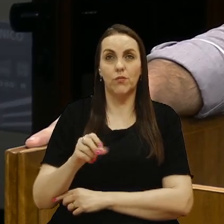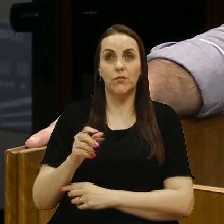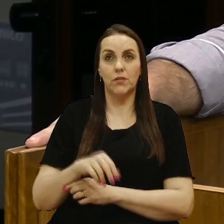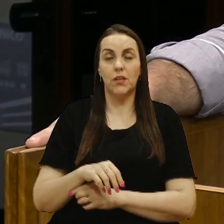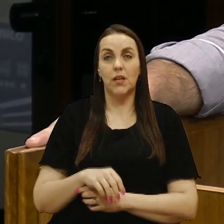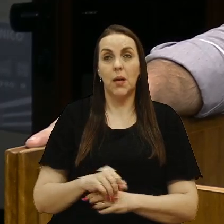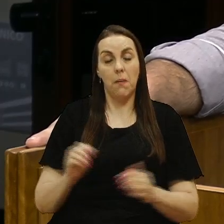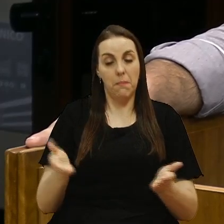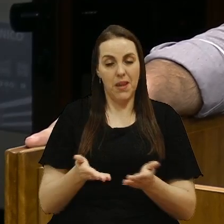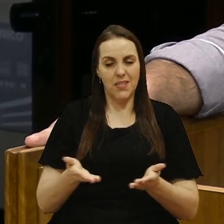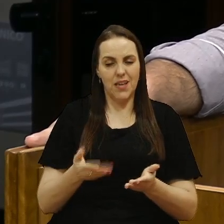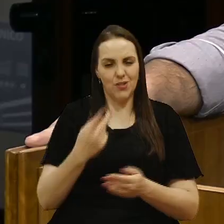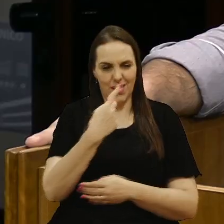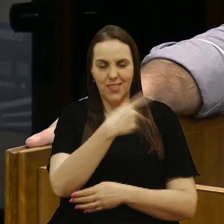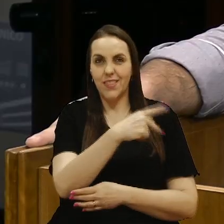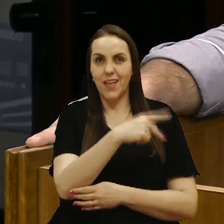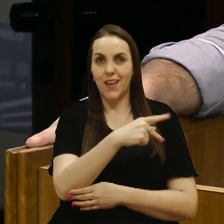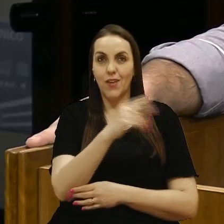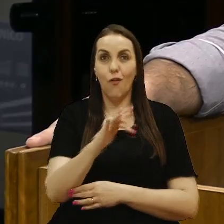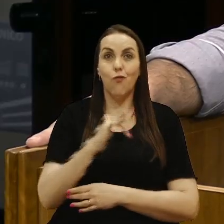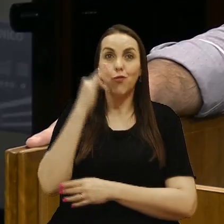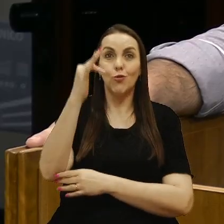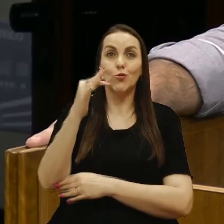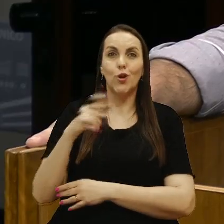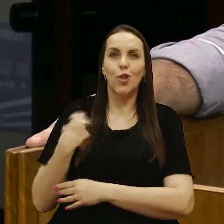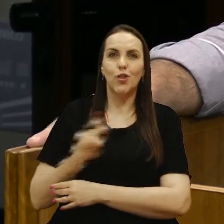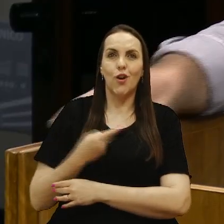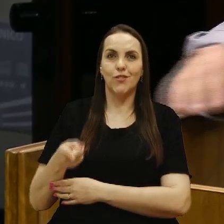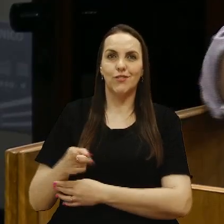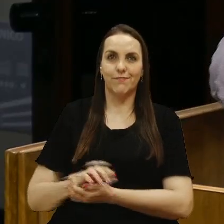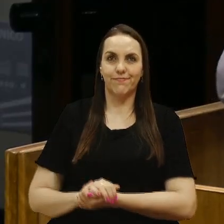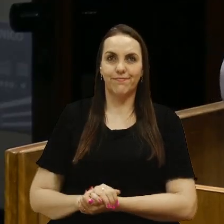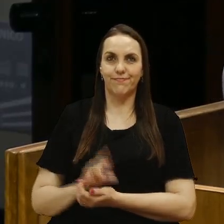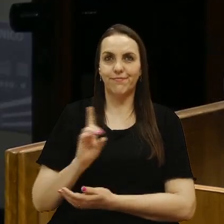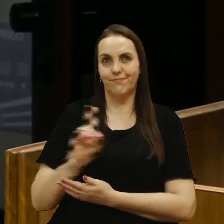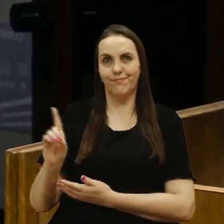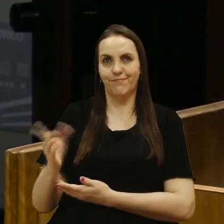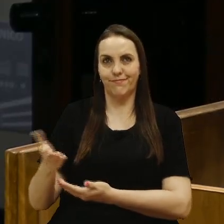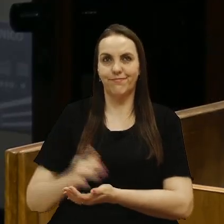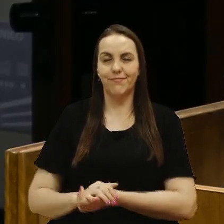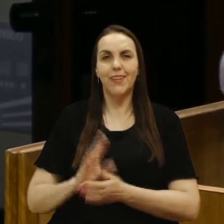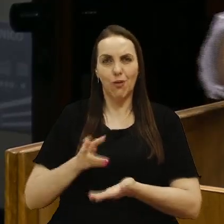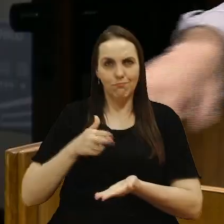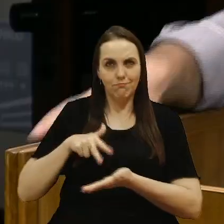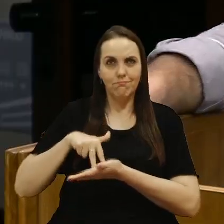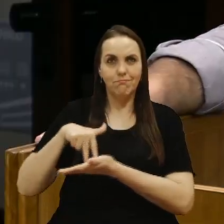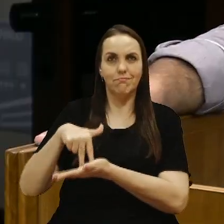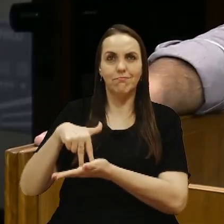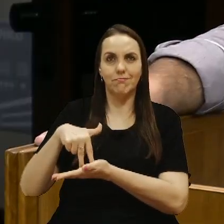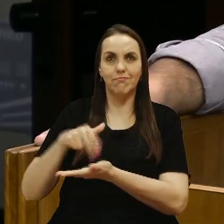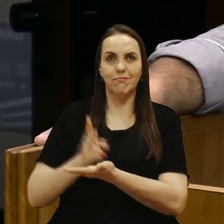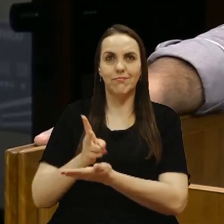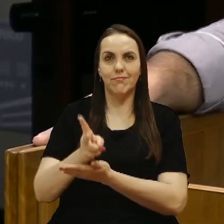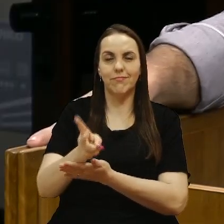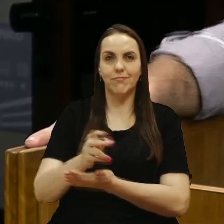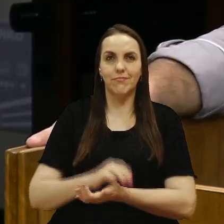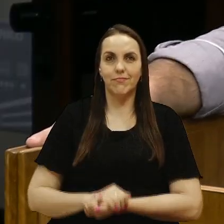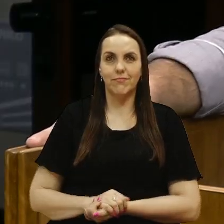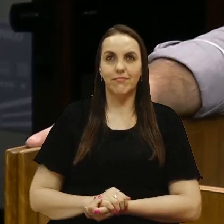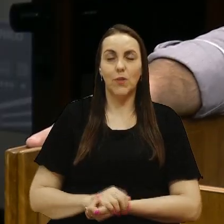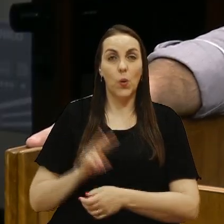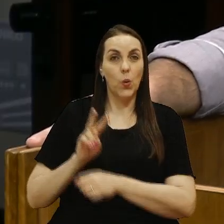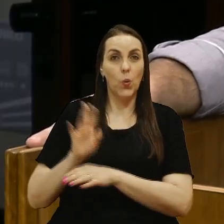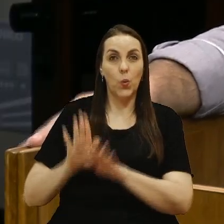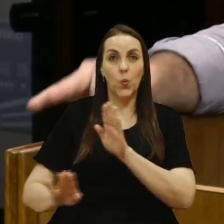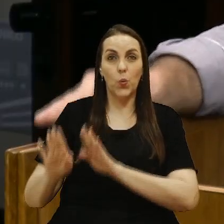presente pode ser deles, mas o futuro será nosso. Então, se mantenham firmes, cuidem das